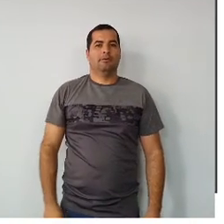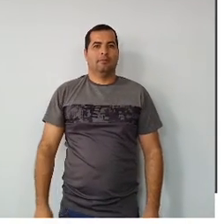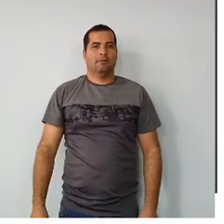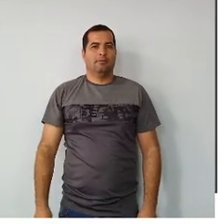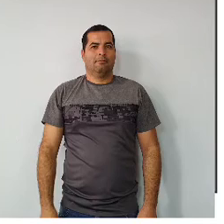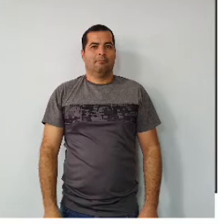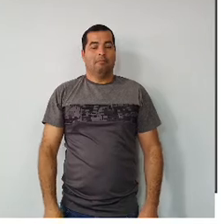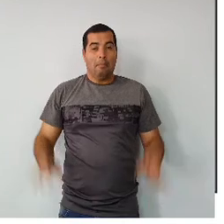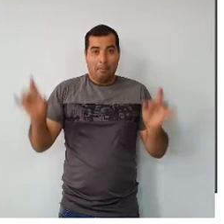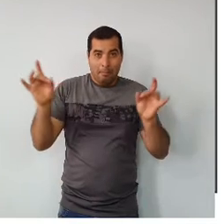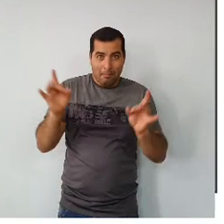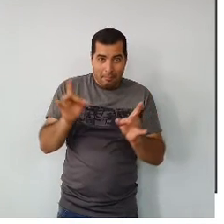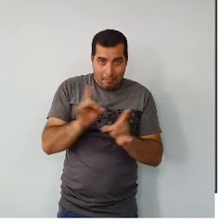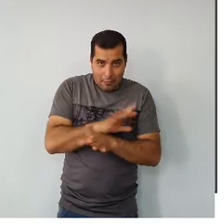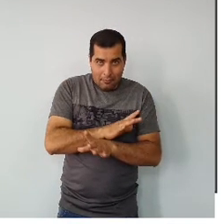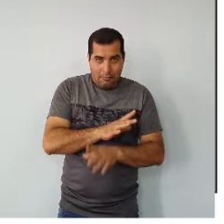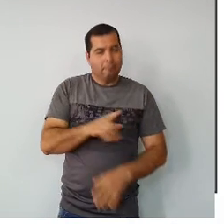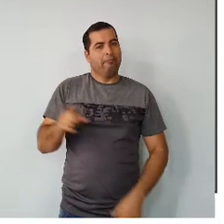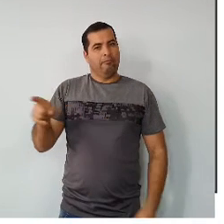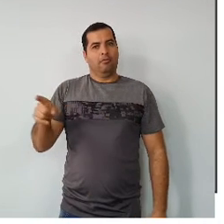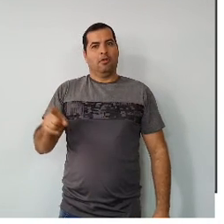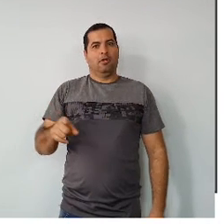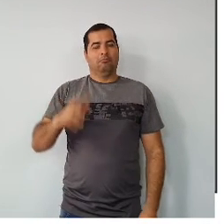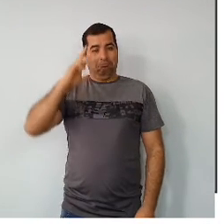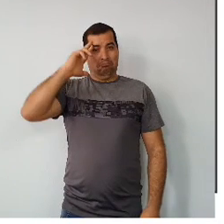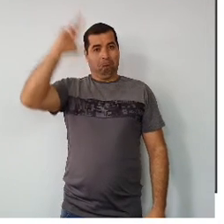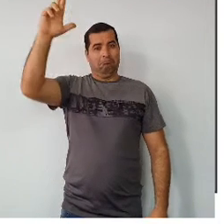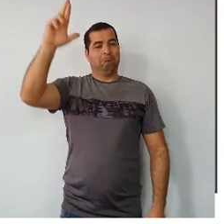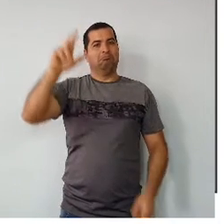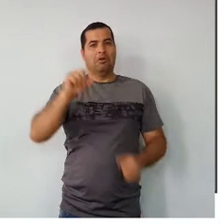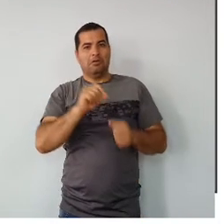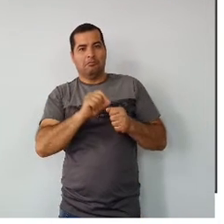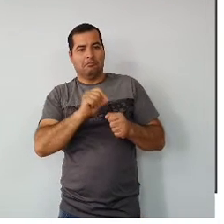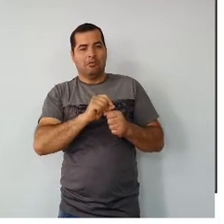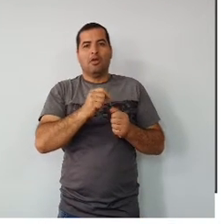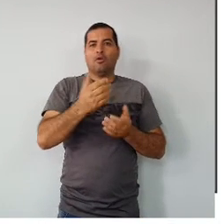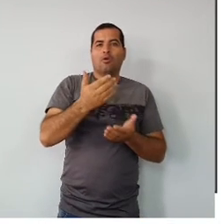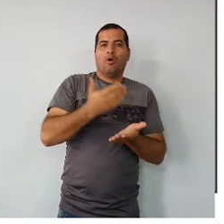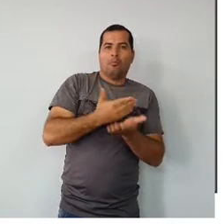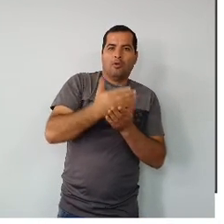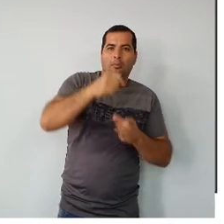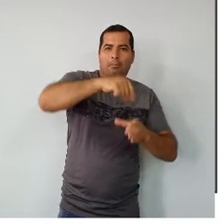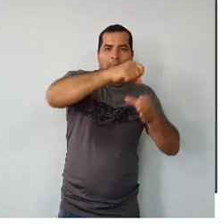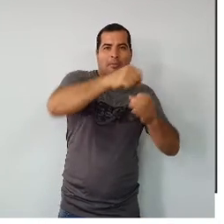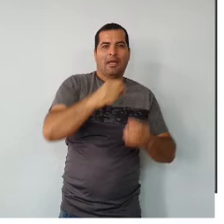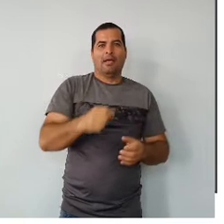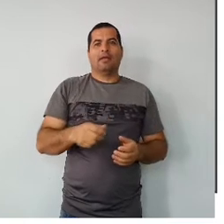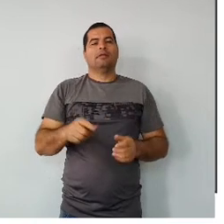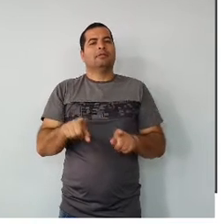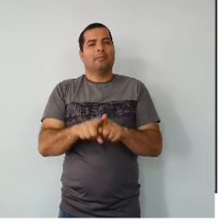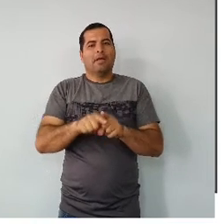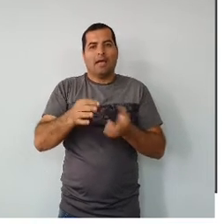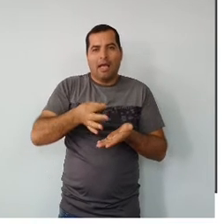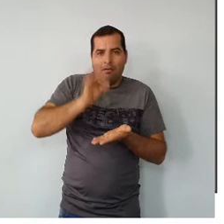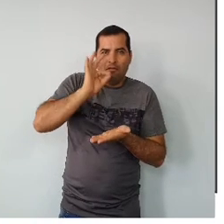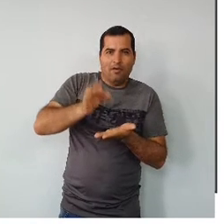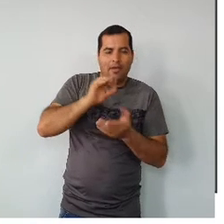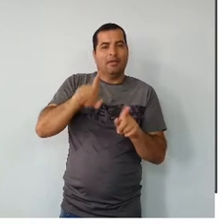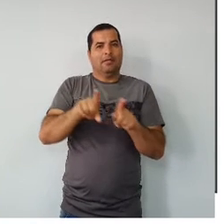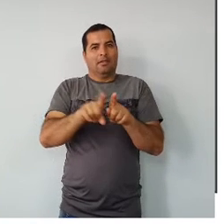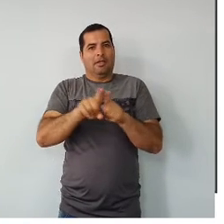E, então, a região se tornou um grande polo cafeeiro e também de